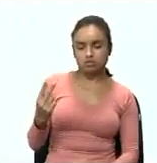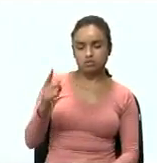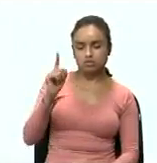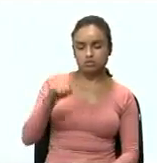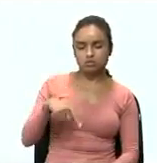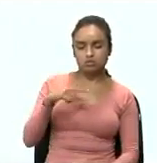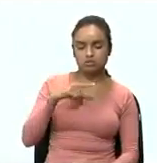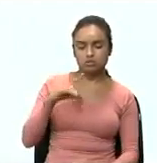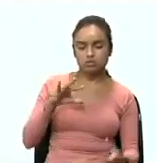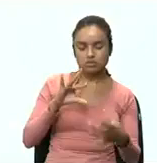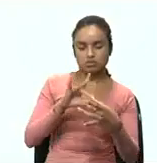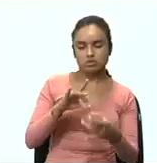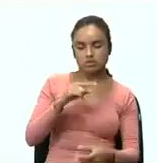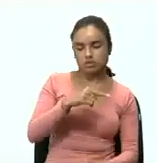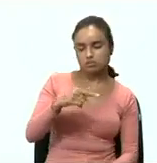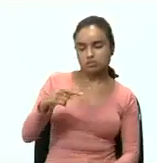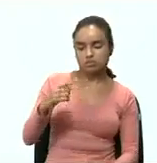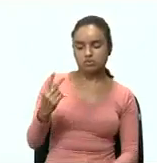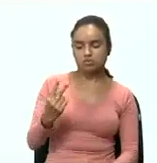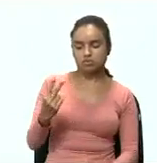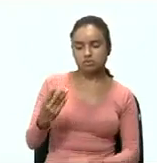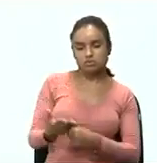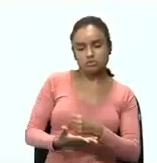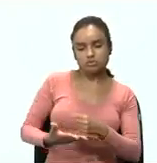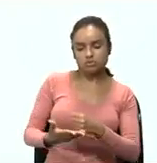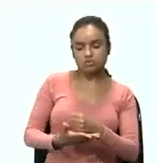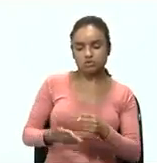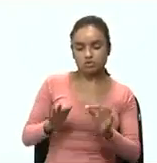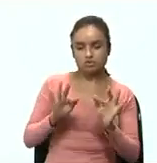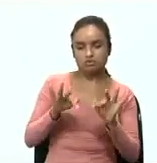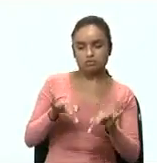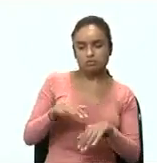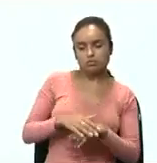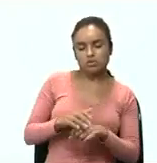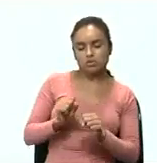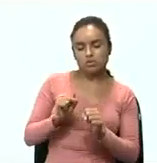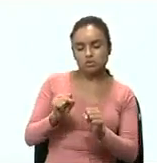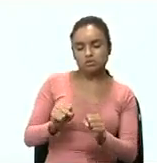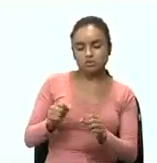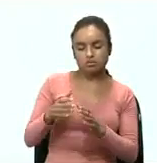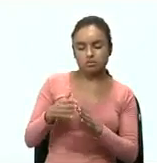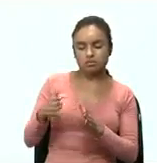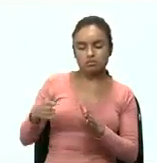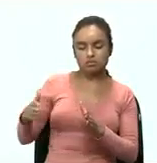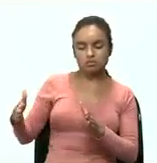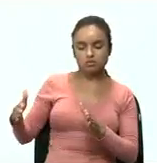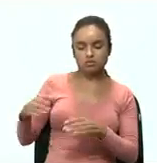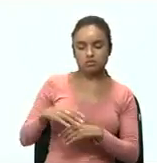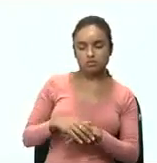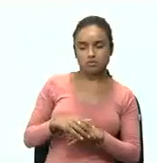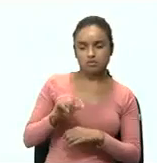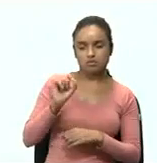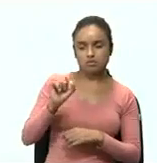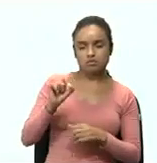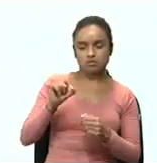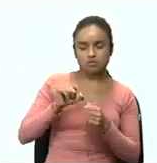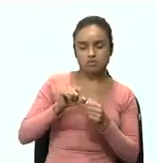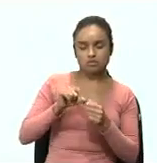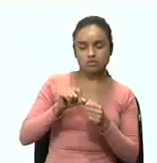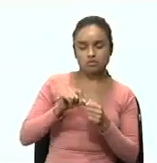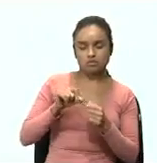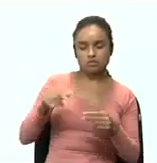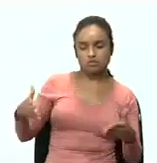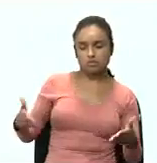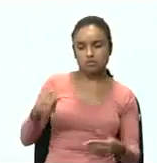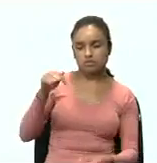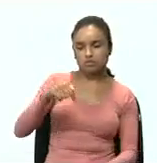sobre menos 2, certo? Eu posso deixar ele dessa maneira. O que eu vou fazer na sequência para